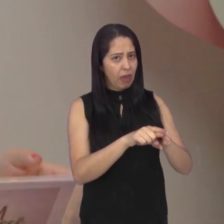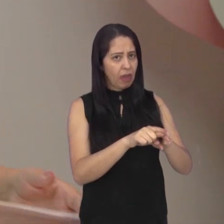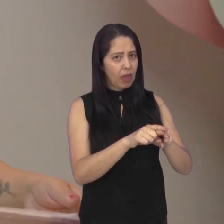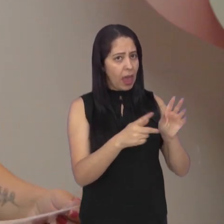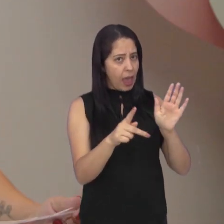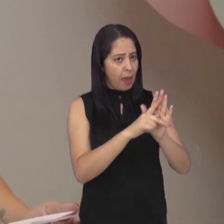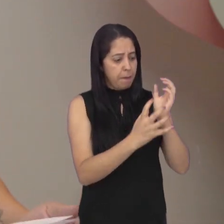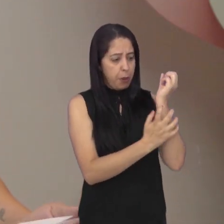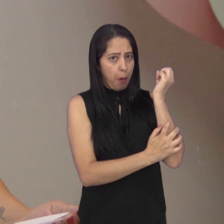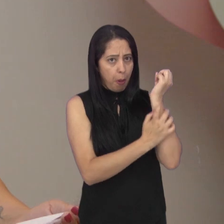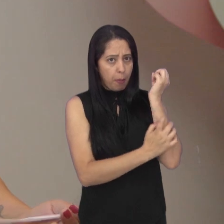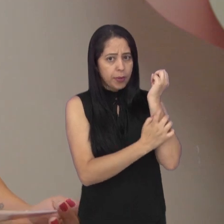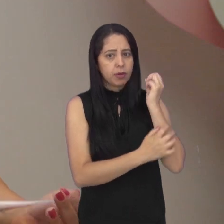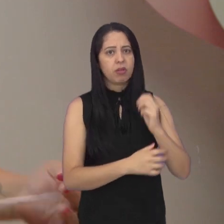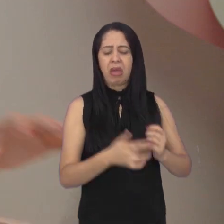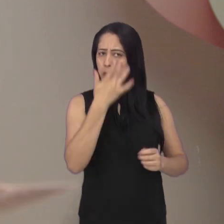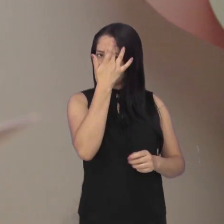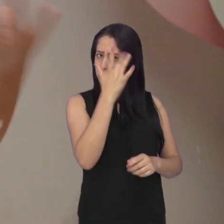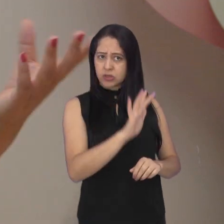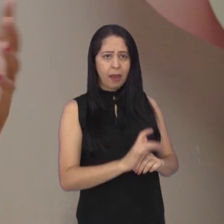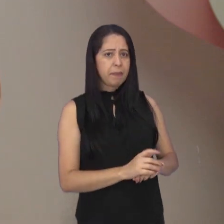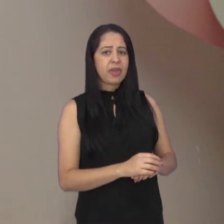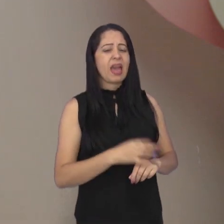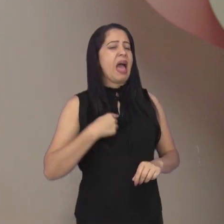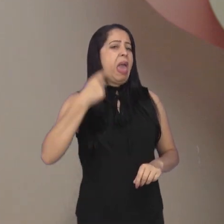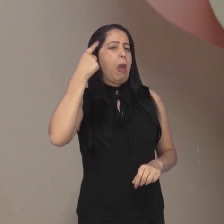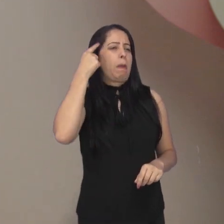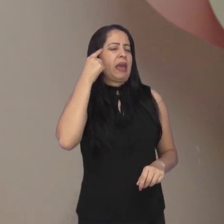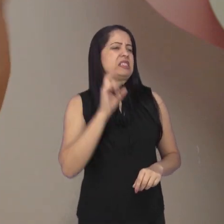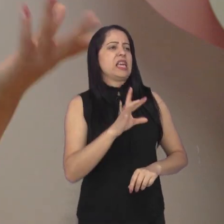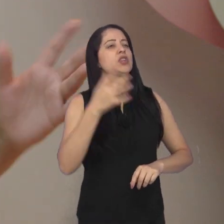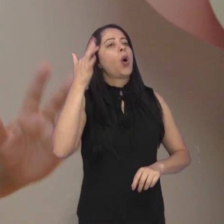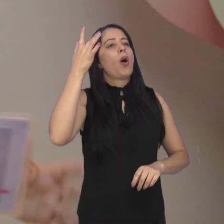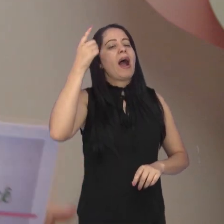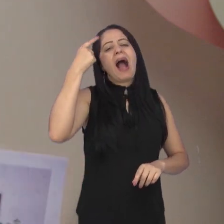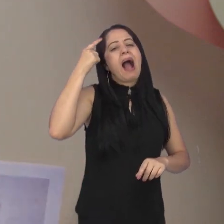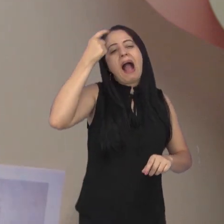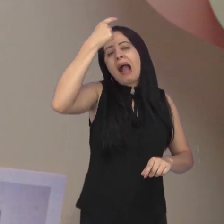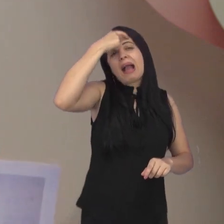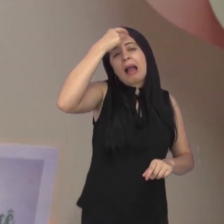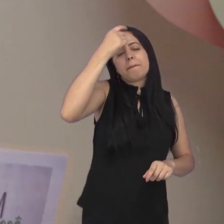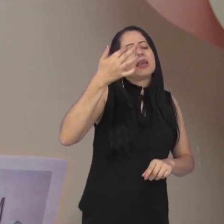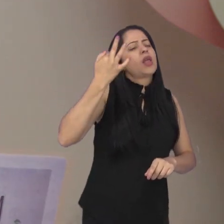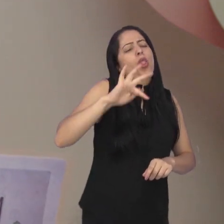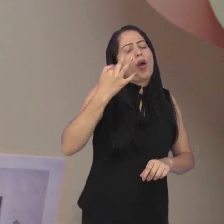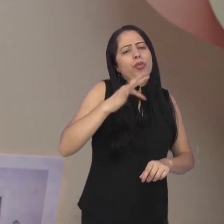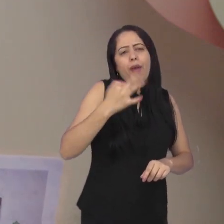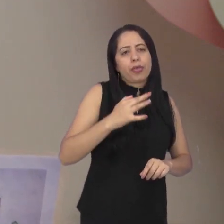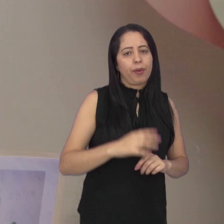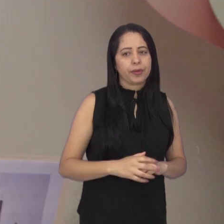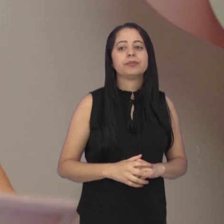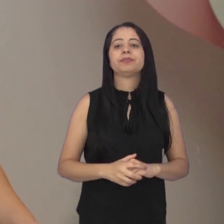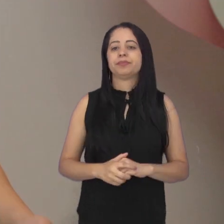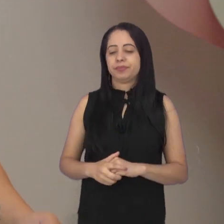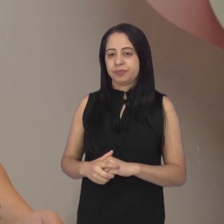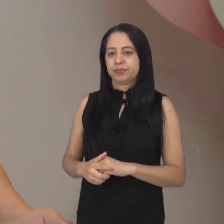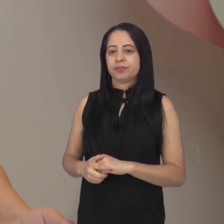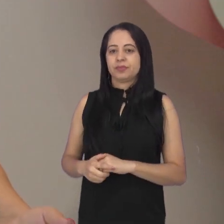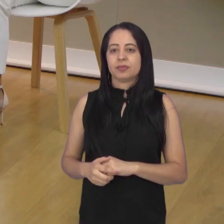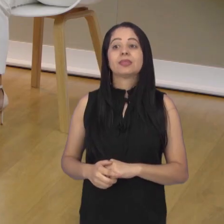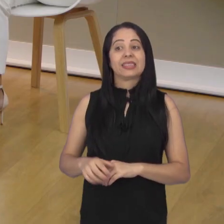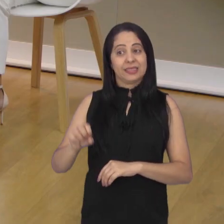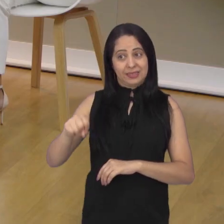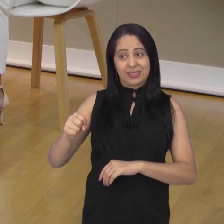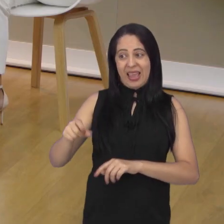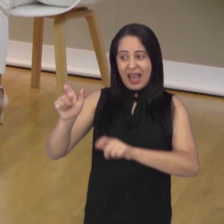que eu não sabia dessa informação. Eu imaginei que a sinusite era só uma dor de cabeça, enfim. Mas não, é um quadro alérgico.